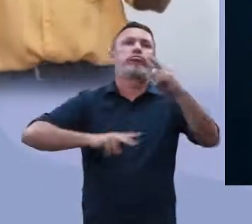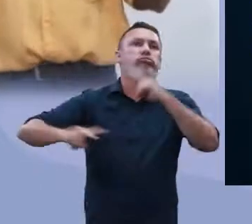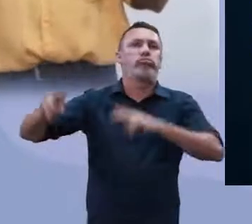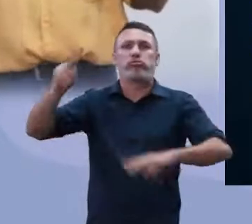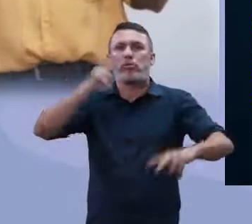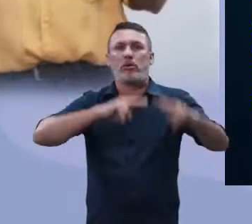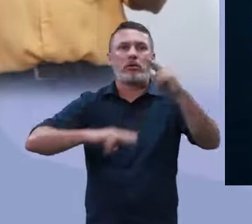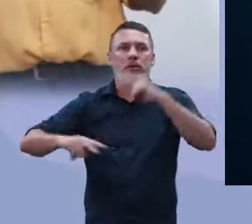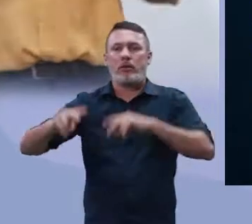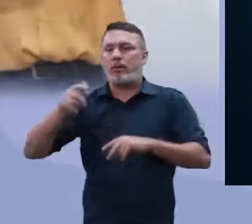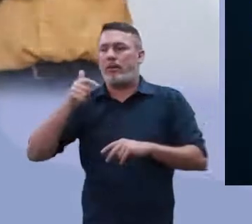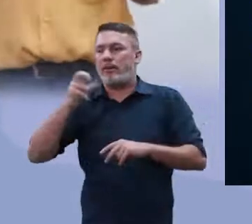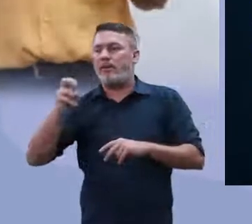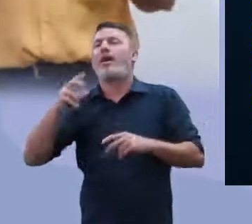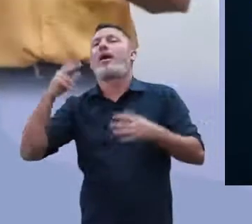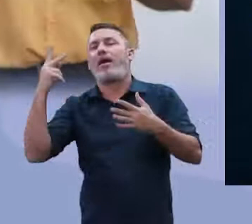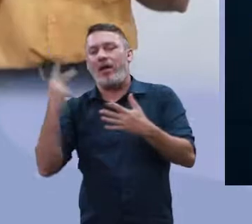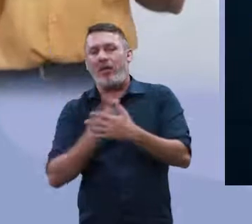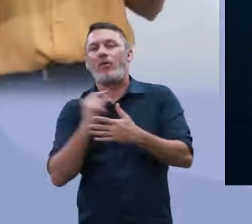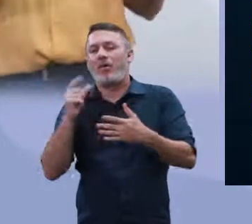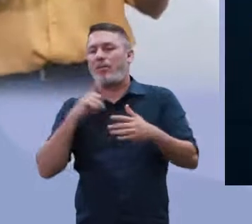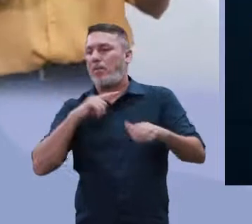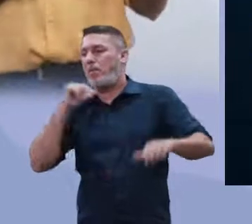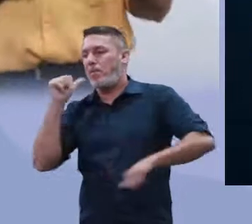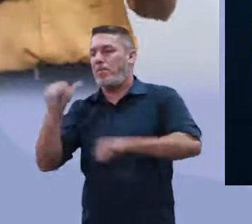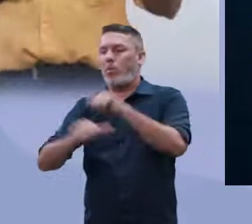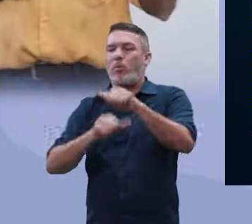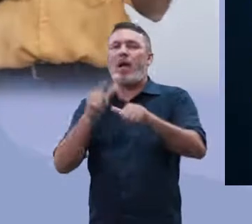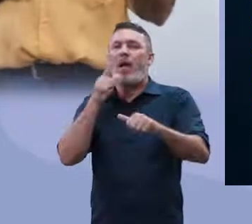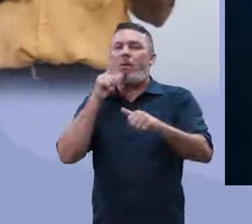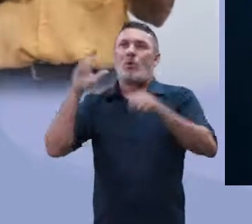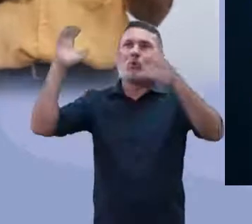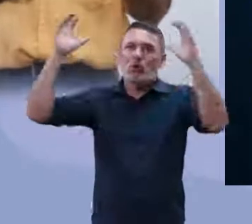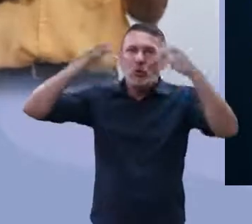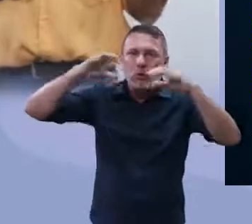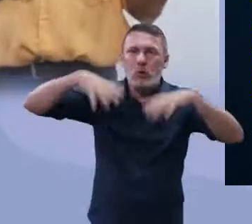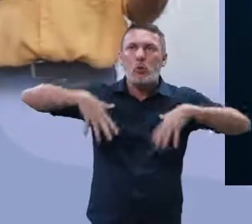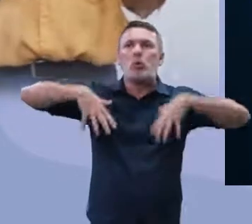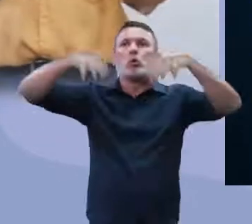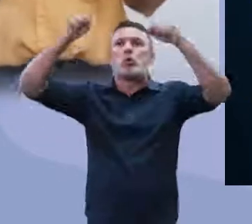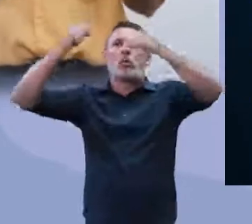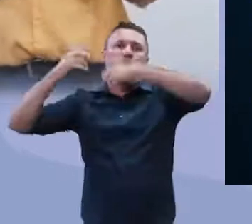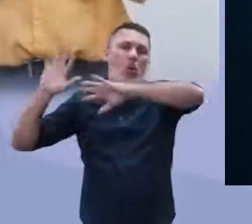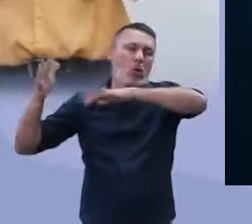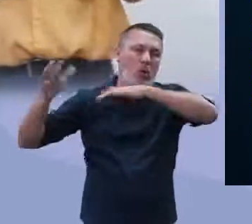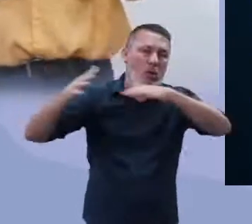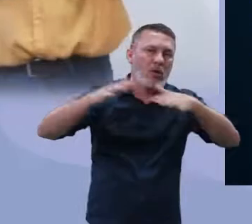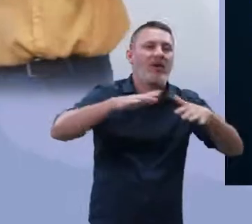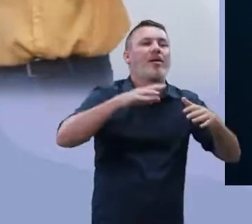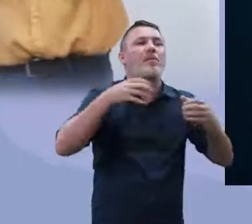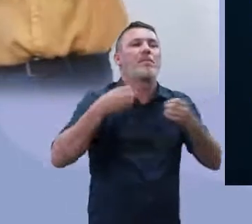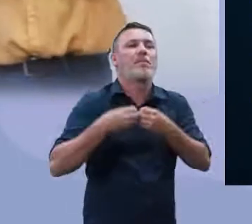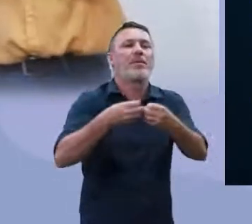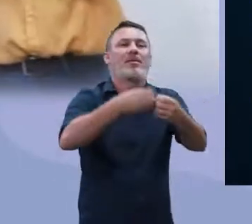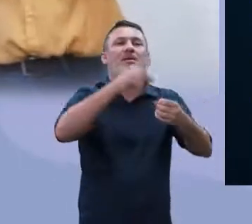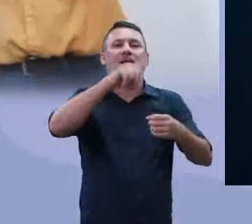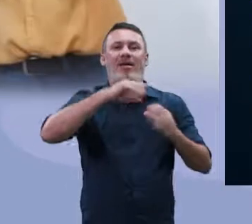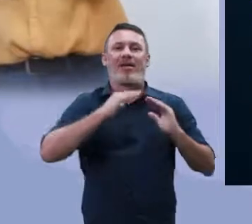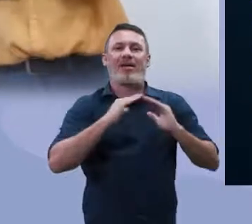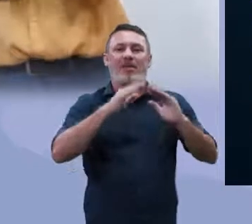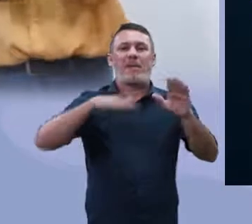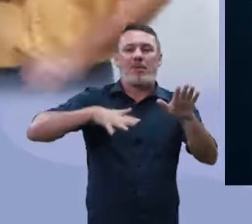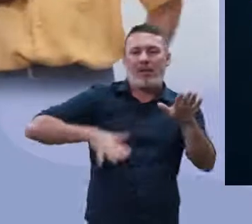metros por segundo para 2. E aí é quando você vai ter toda uma alteração do ciclo das chuvas, principalmente atingindo aqui o hemisfério